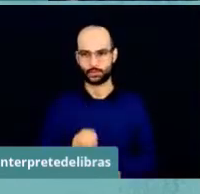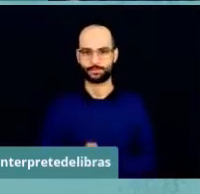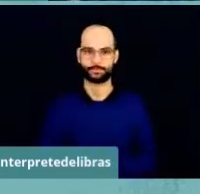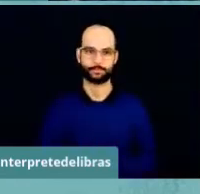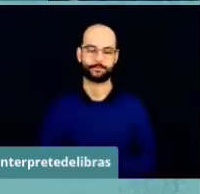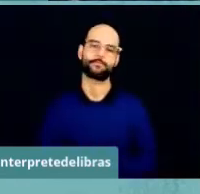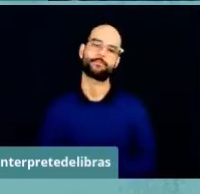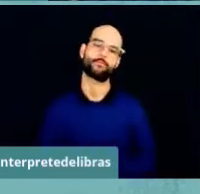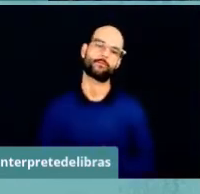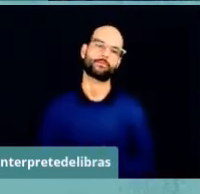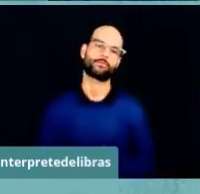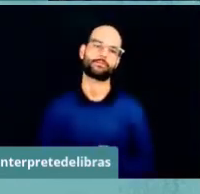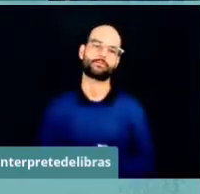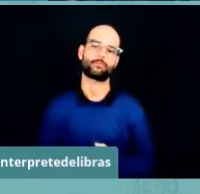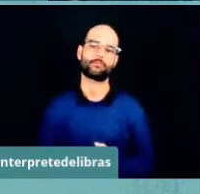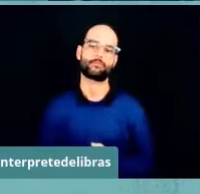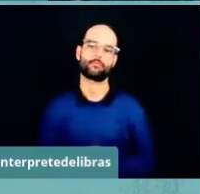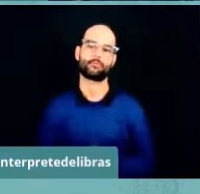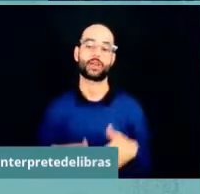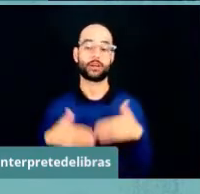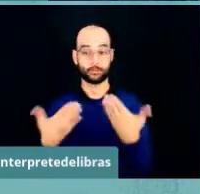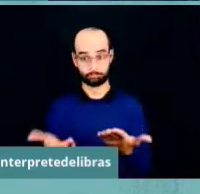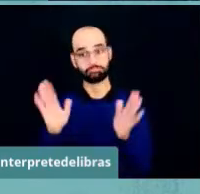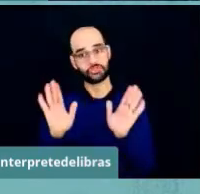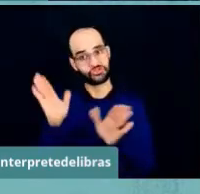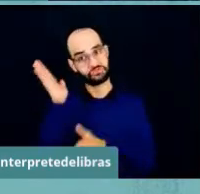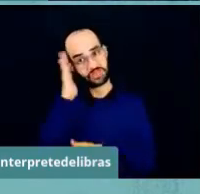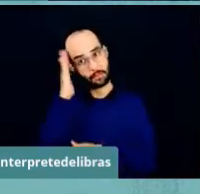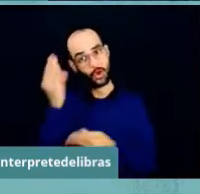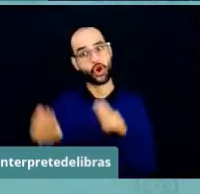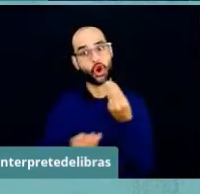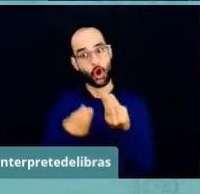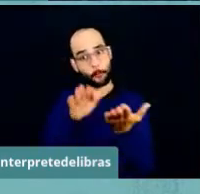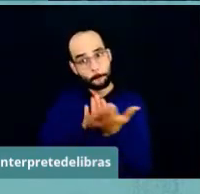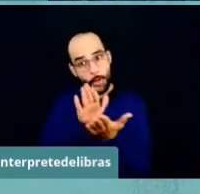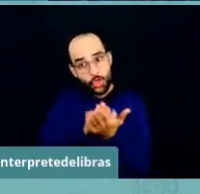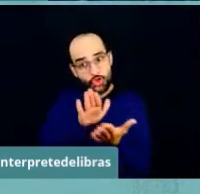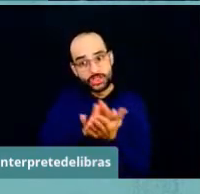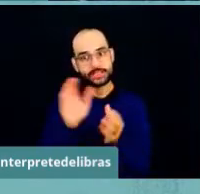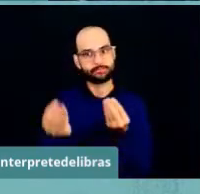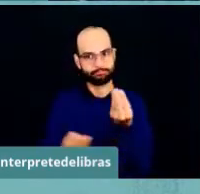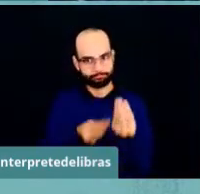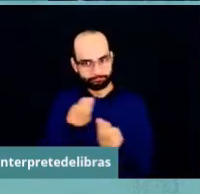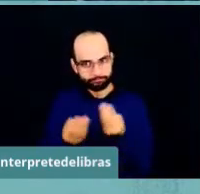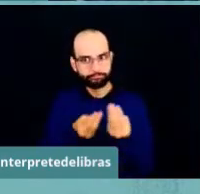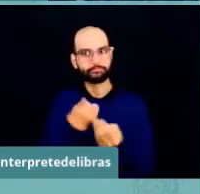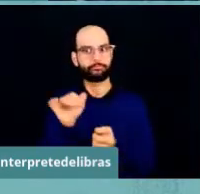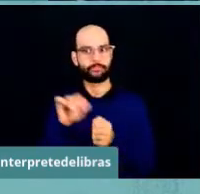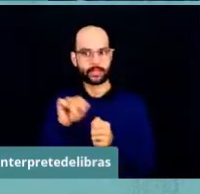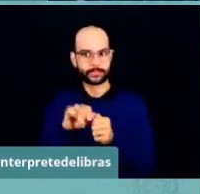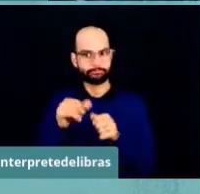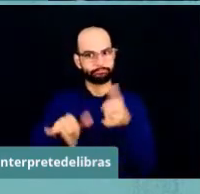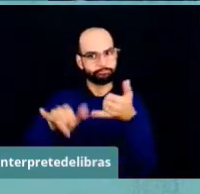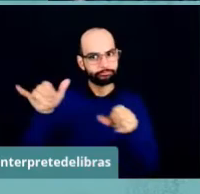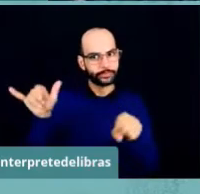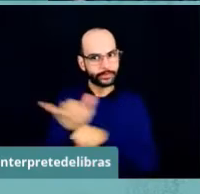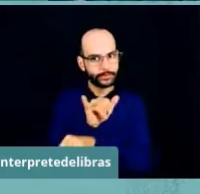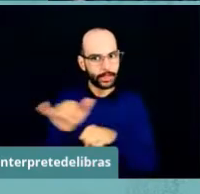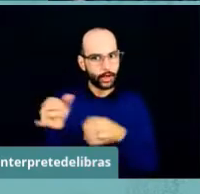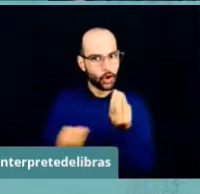Então, definimos como uma vacina tem que ser produzida, definimos qual mecanismo usar, agora vem uma